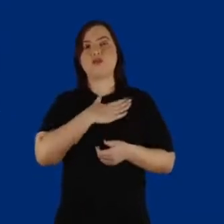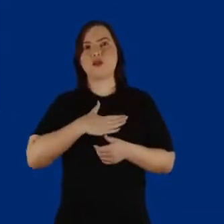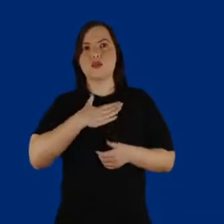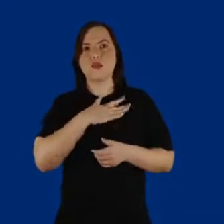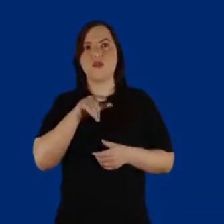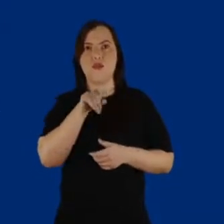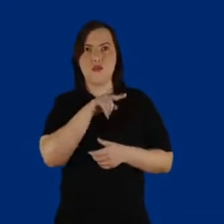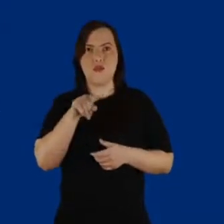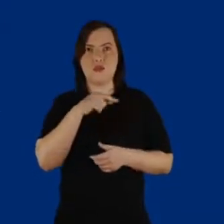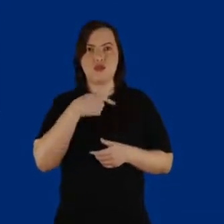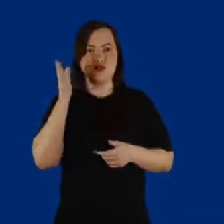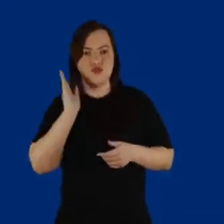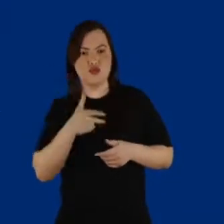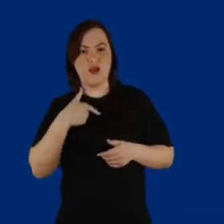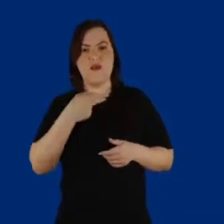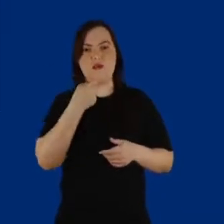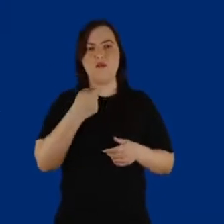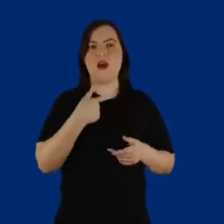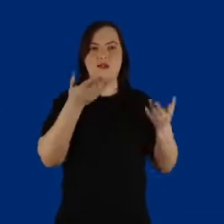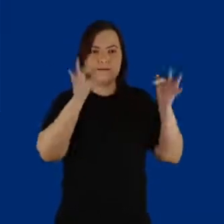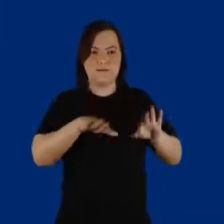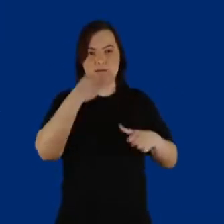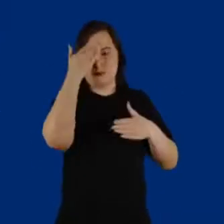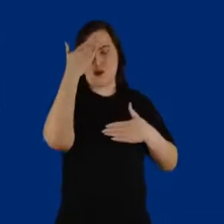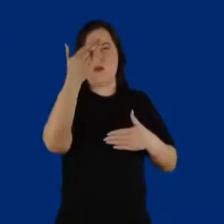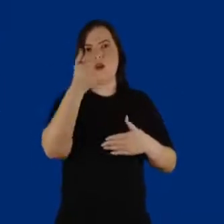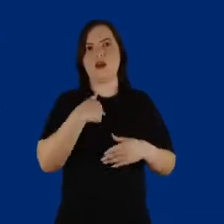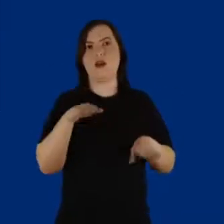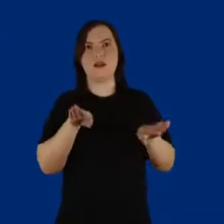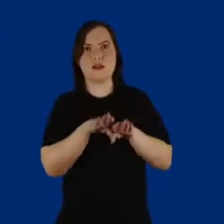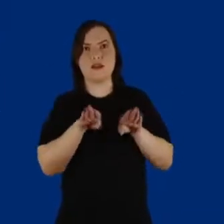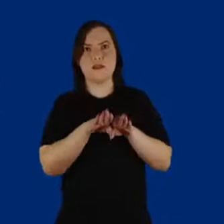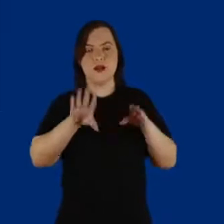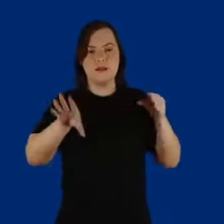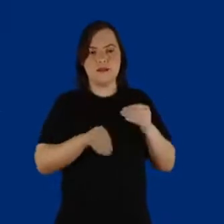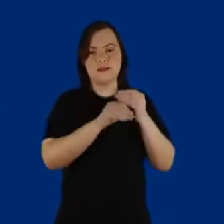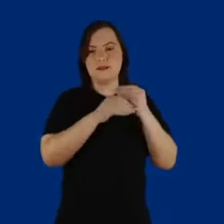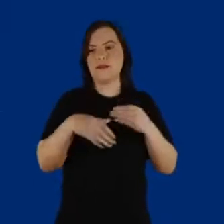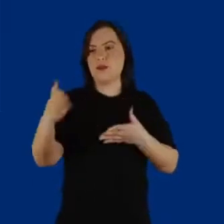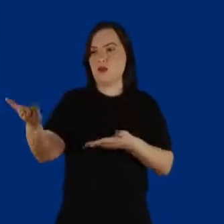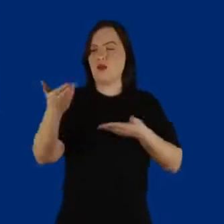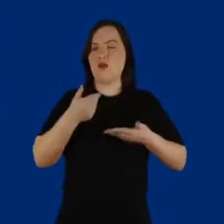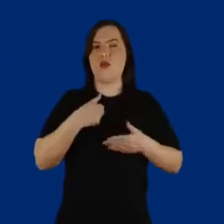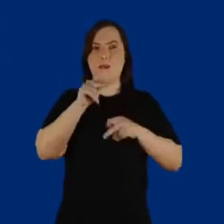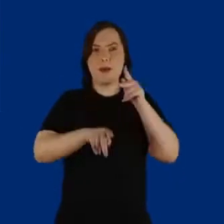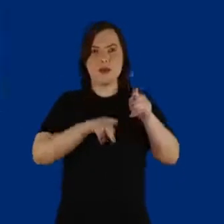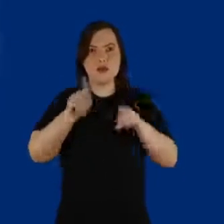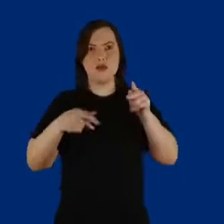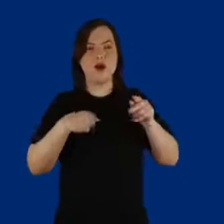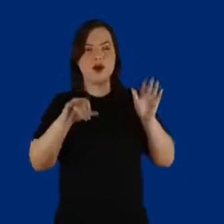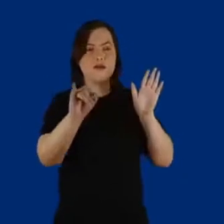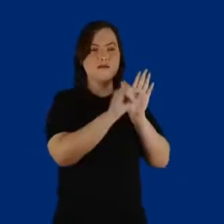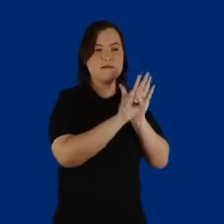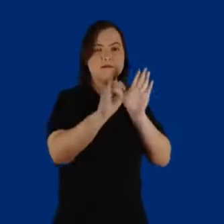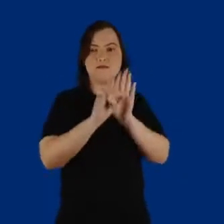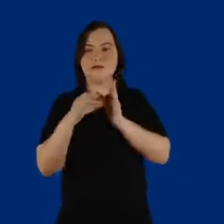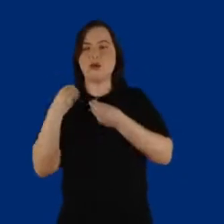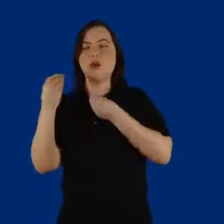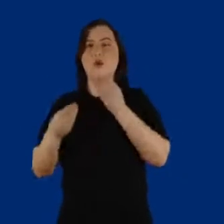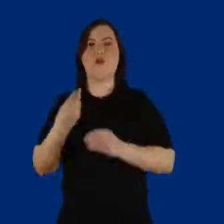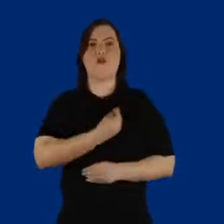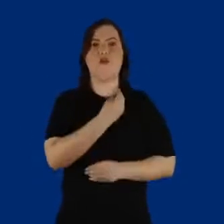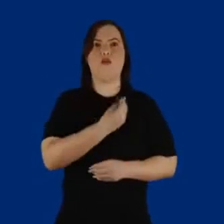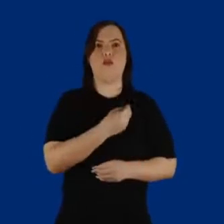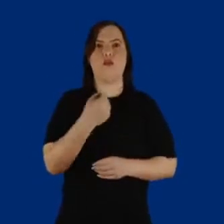vocês já fizessem as suas considerações finais e, quem sabe, fazendo esse convite para o público, né? A identificar de que forma temos vivido